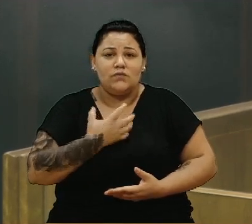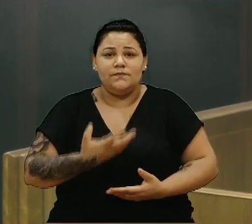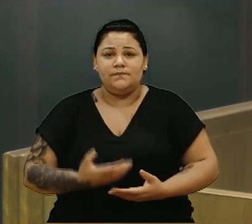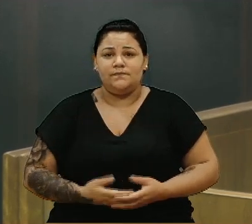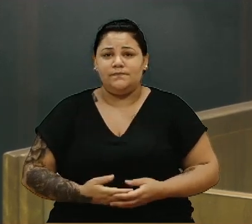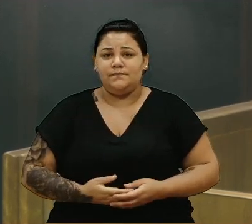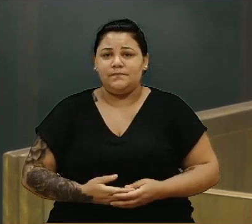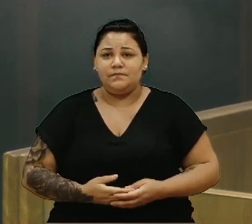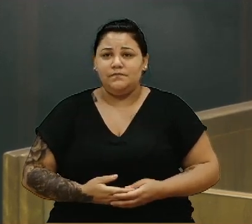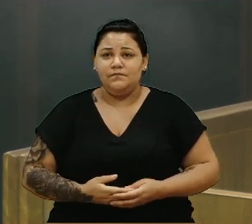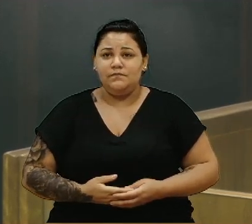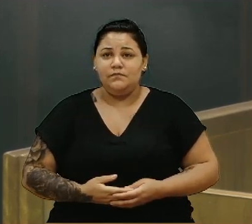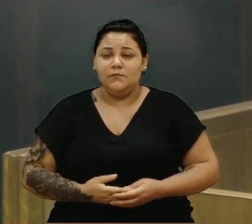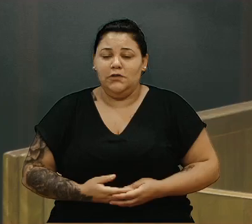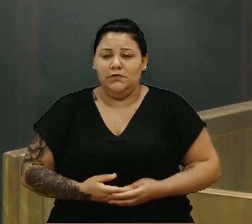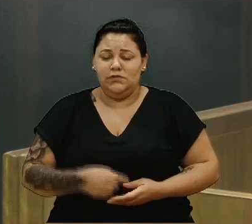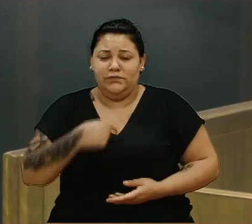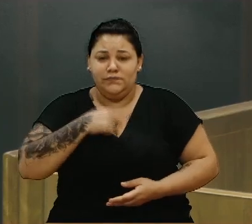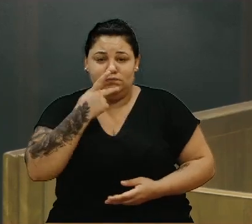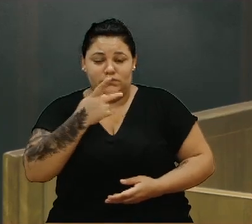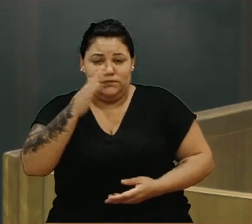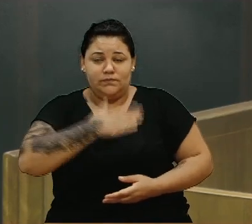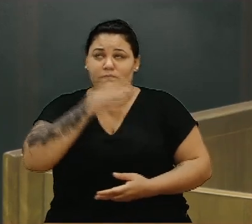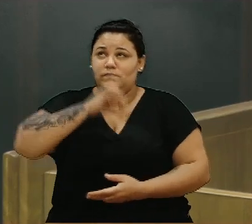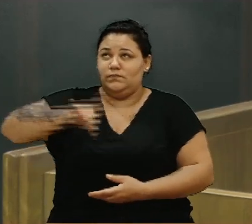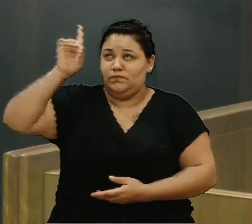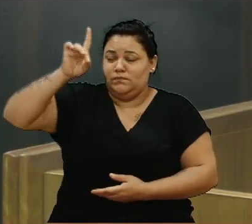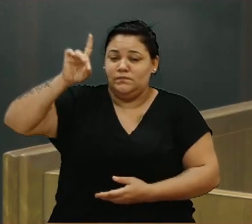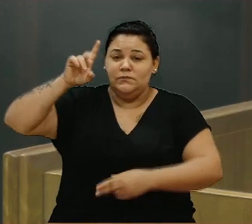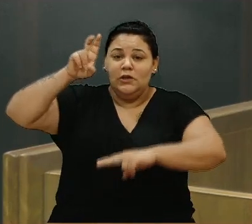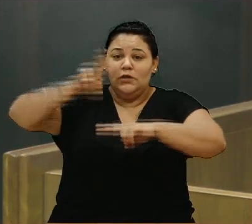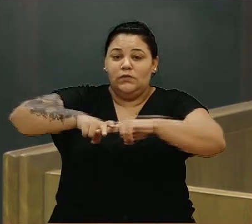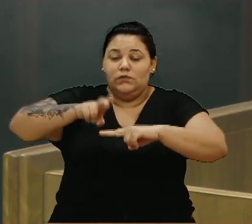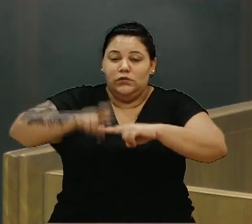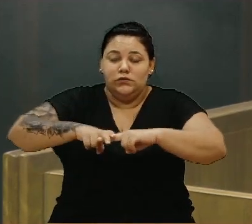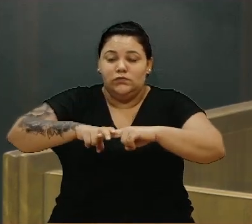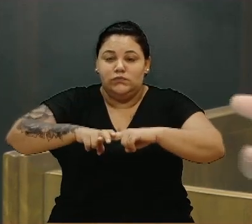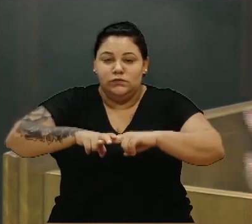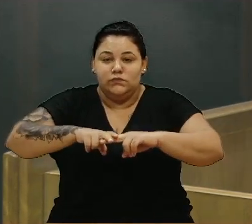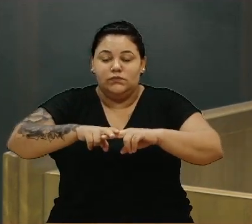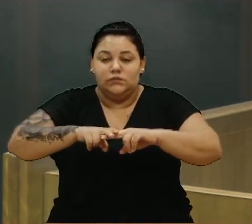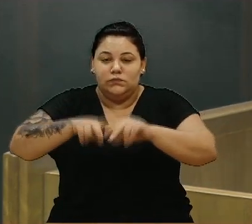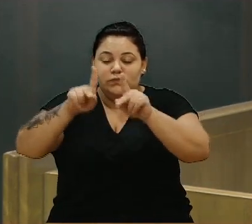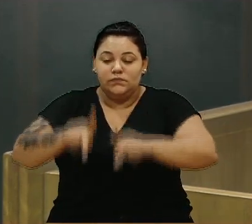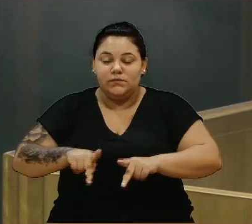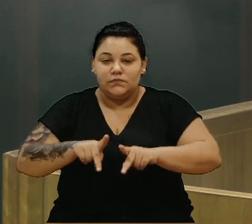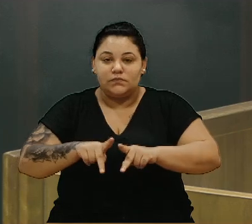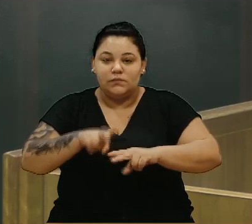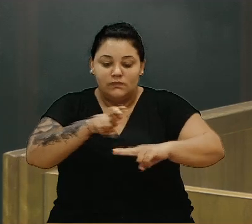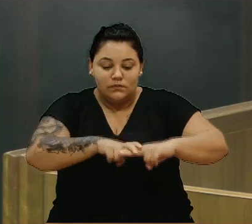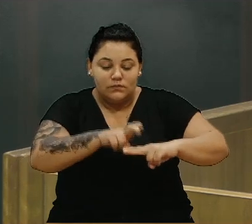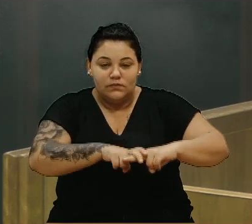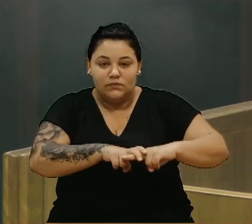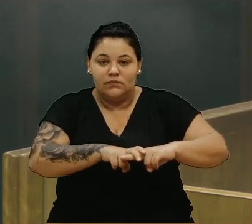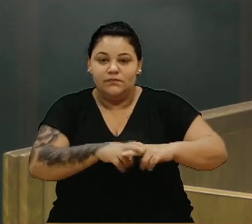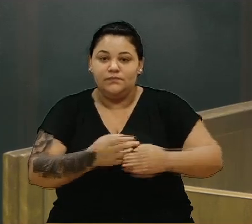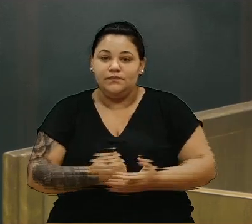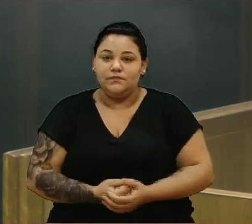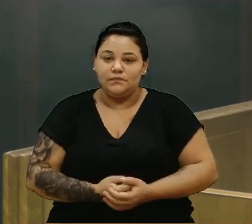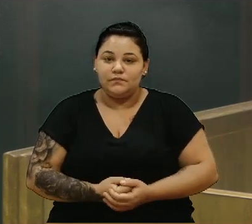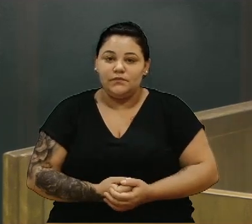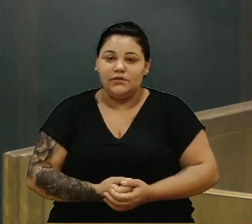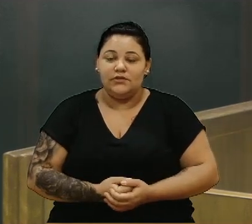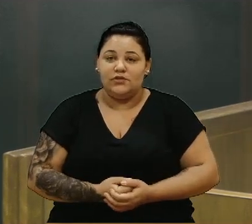E aí eu falo, meu Deus, não tem cadeira para as pessoas sentarem. Não tem cadeira. Para discutir, presidente.